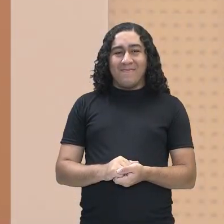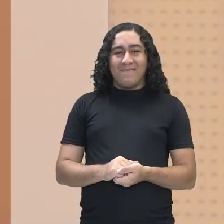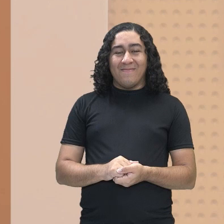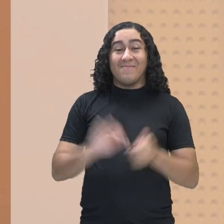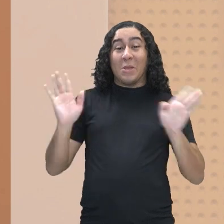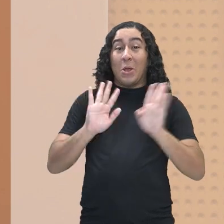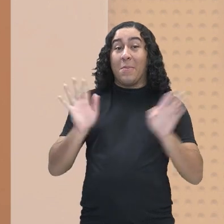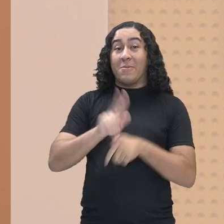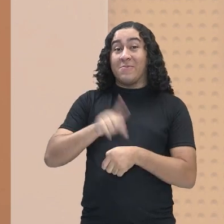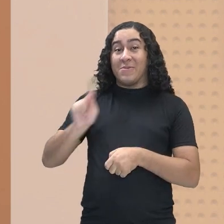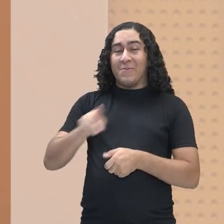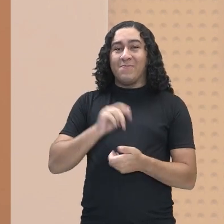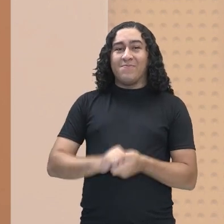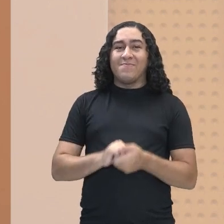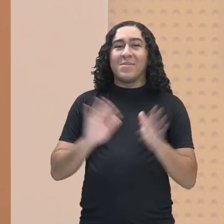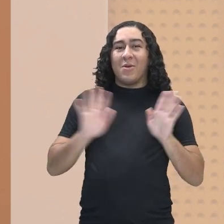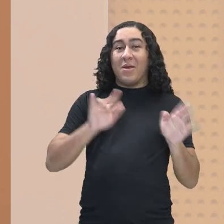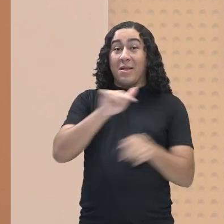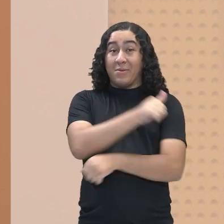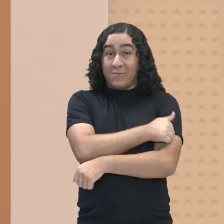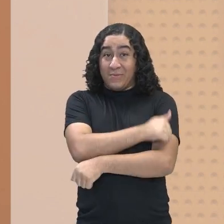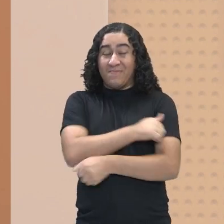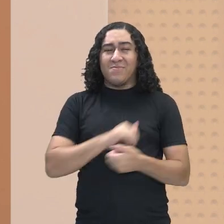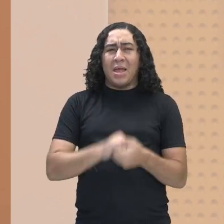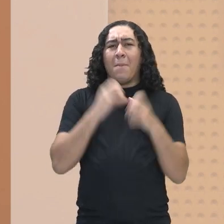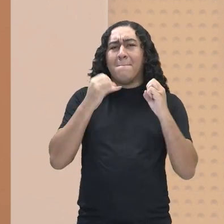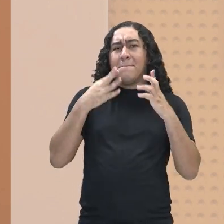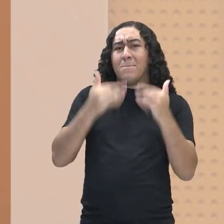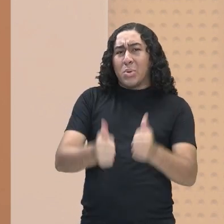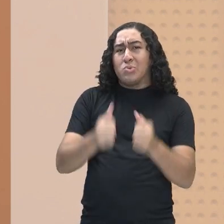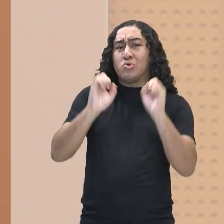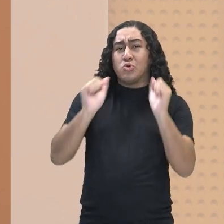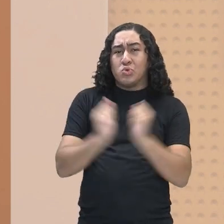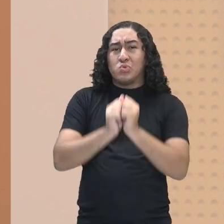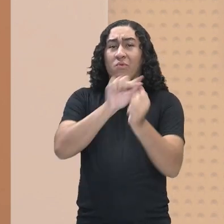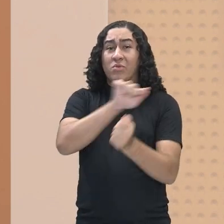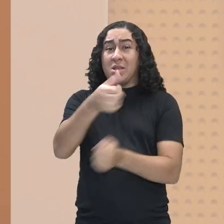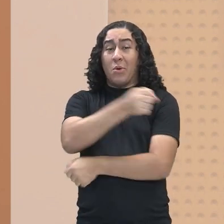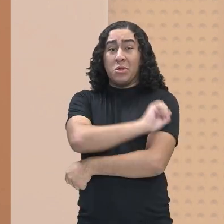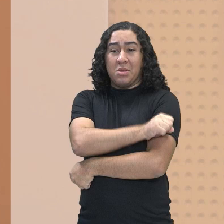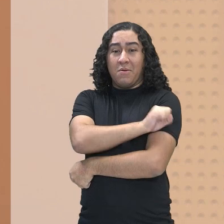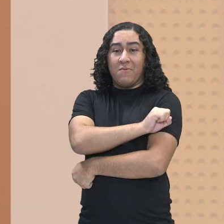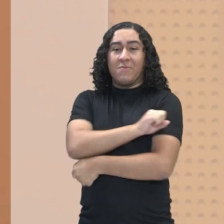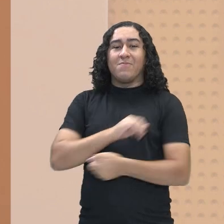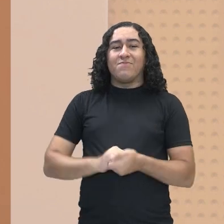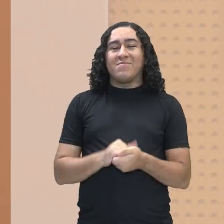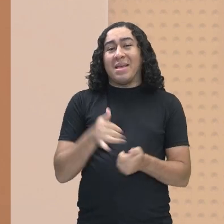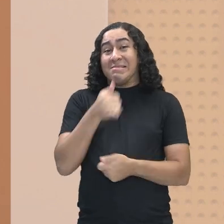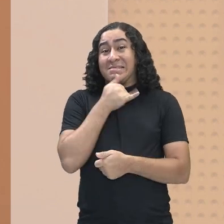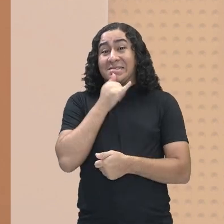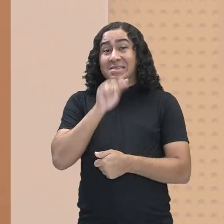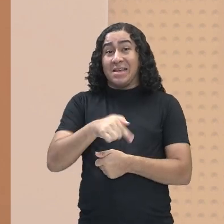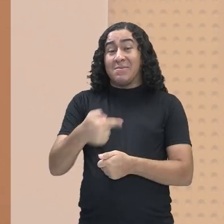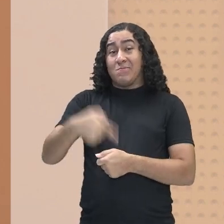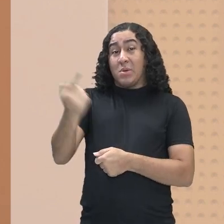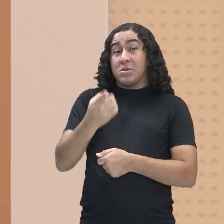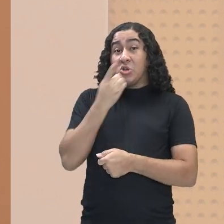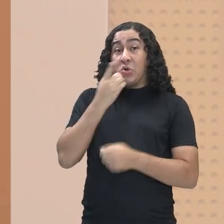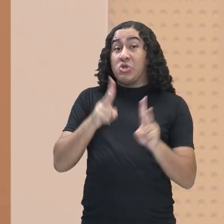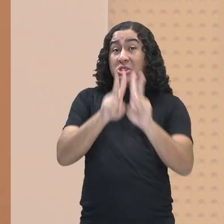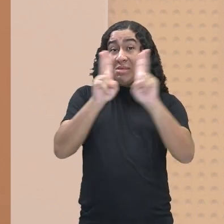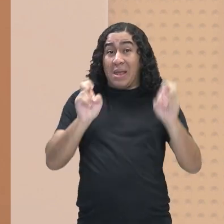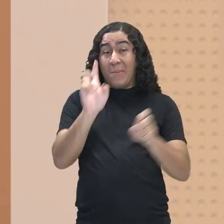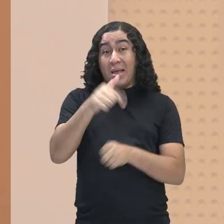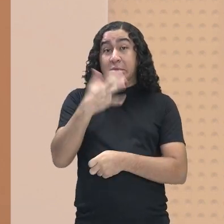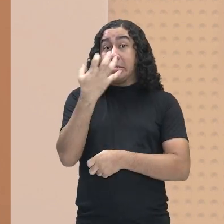Oi, professor. Oi, pessoal. É muito bom estar com todo mundo do 8º ano. Pena que nesse primeiro dia o assunto seja